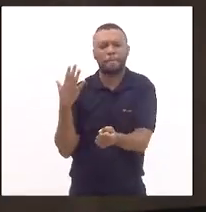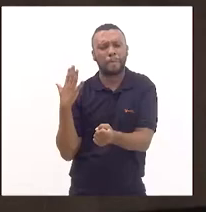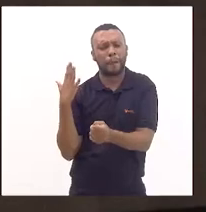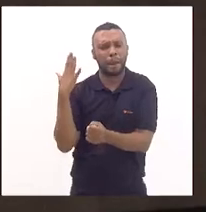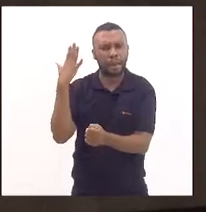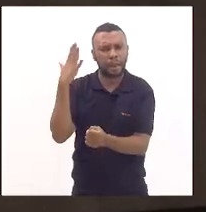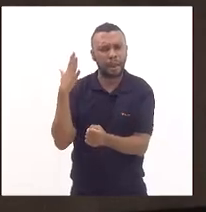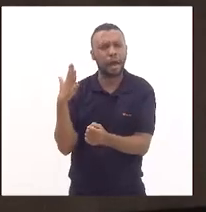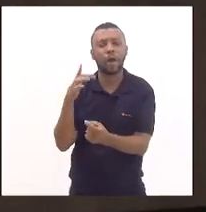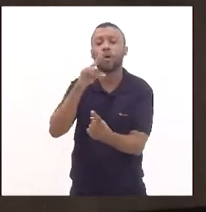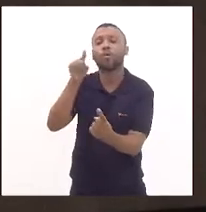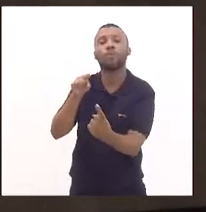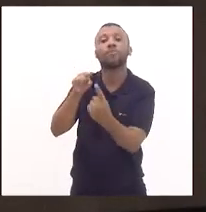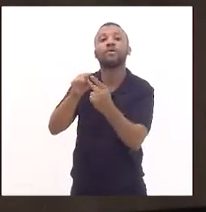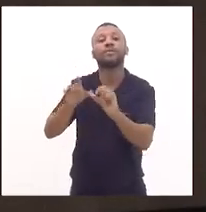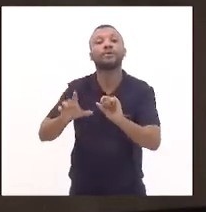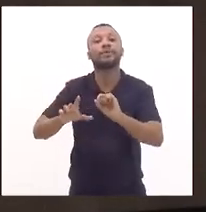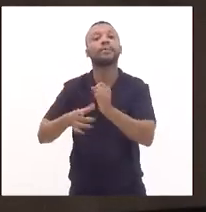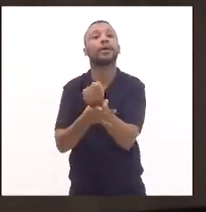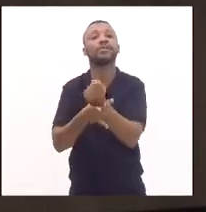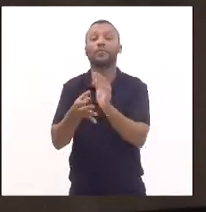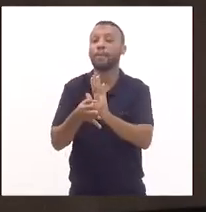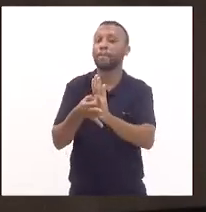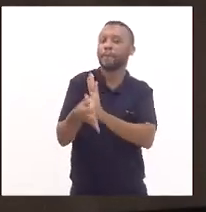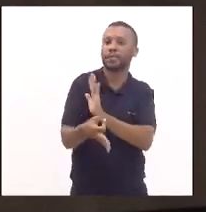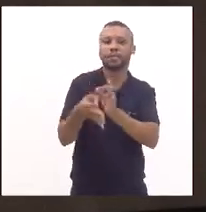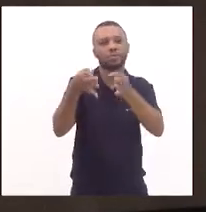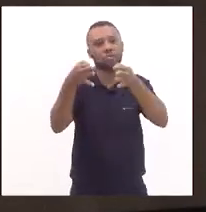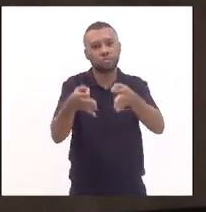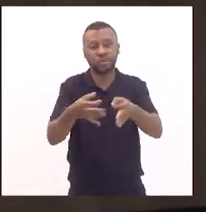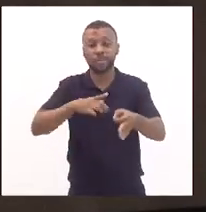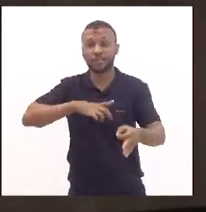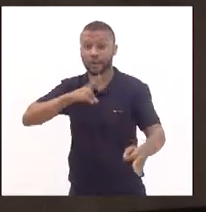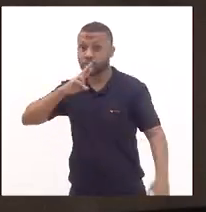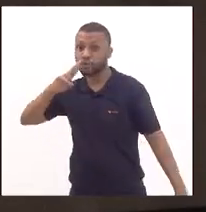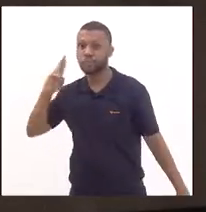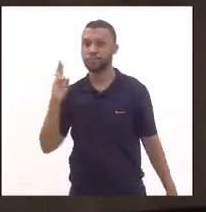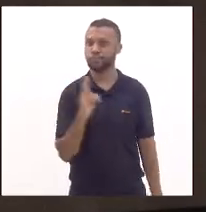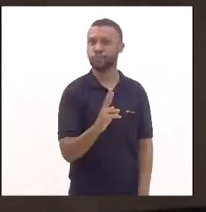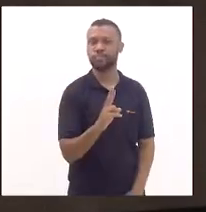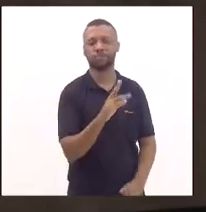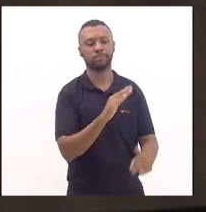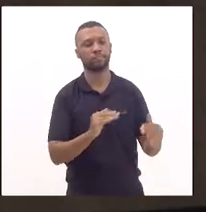para garantir um parecer que respondesse, né,